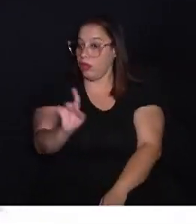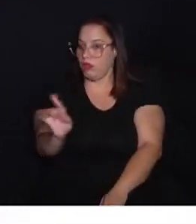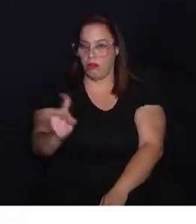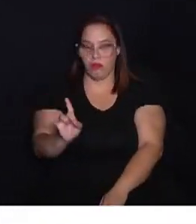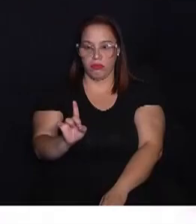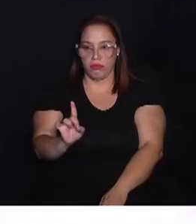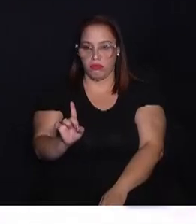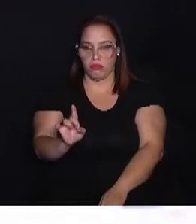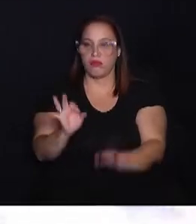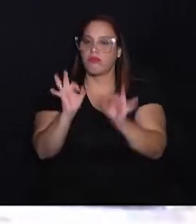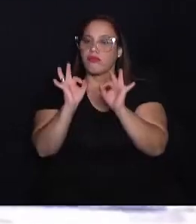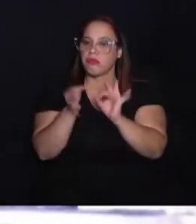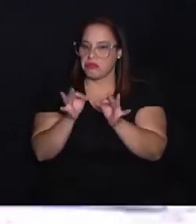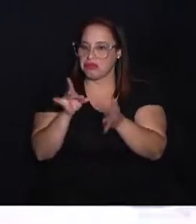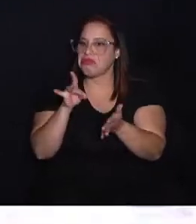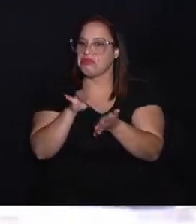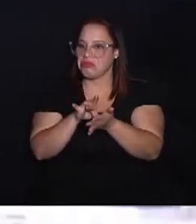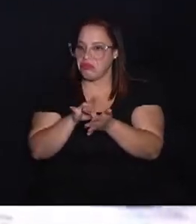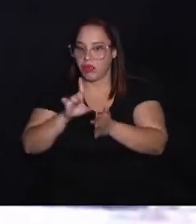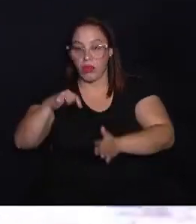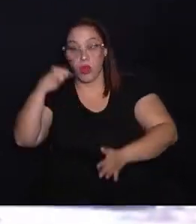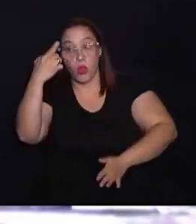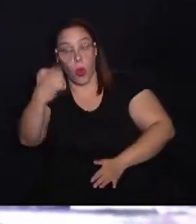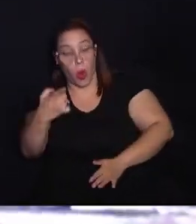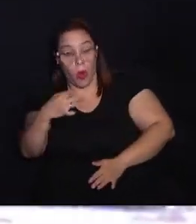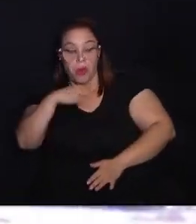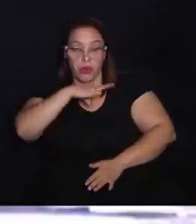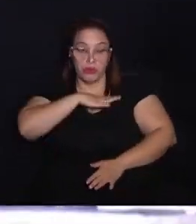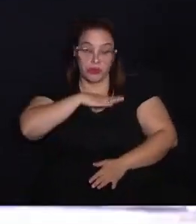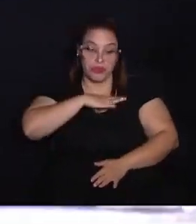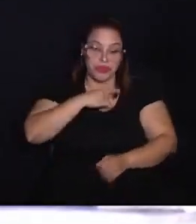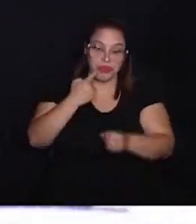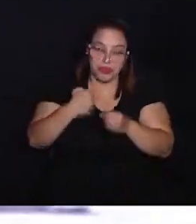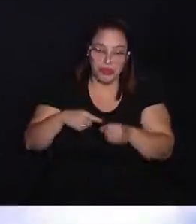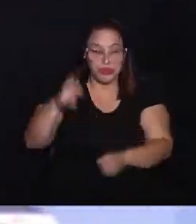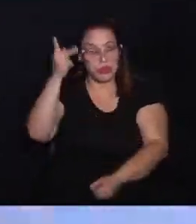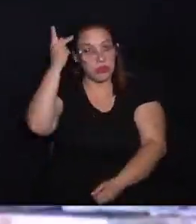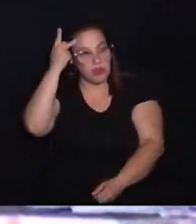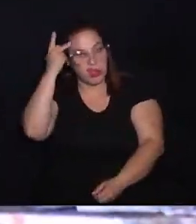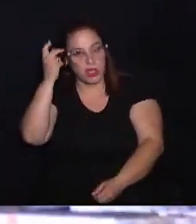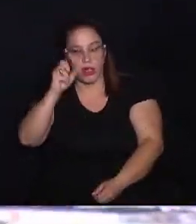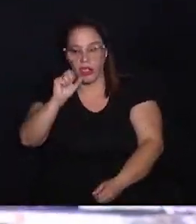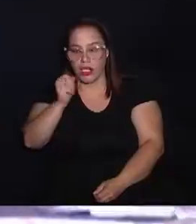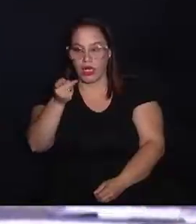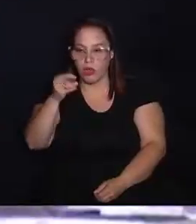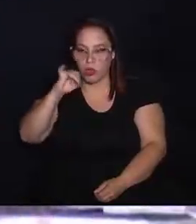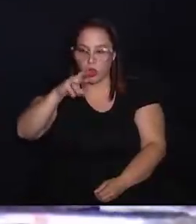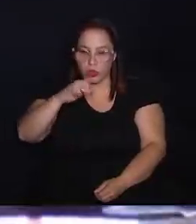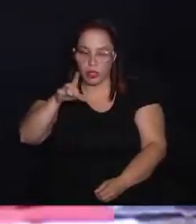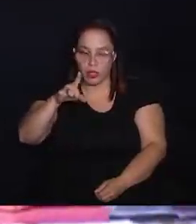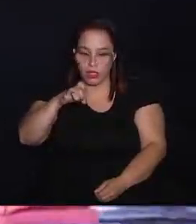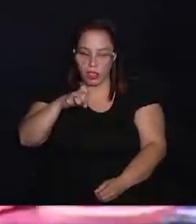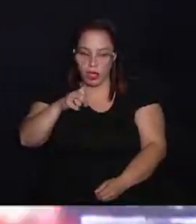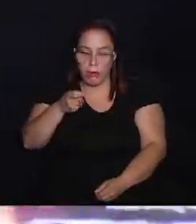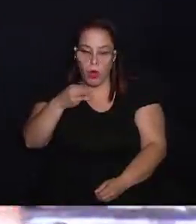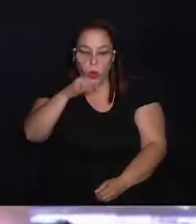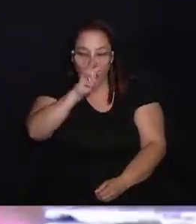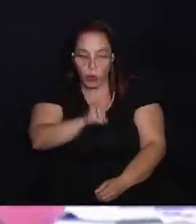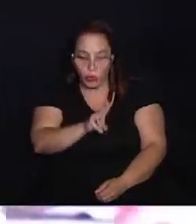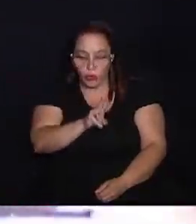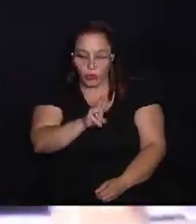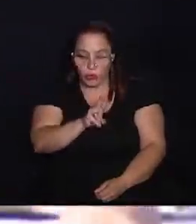recolheram panfletos, santinhos, embalagens jogados no chão em frente às escolas. Lembrando que essa prática, infelizmente corriqueira, é